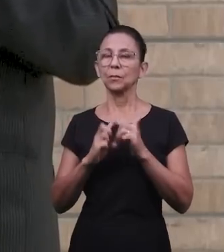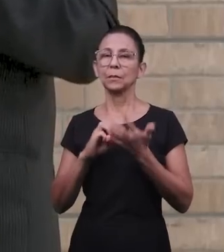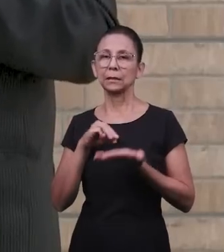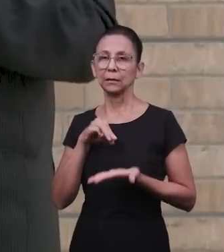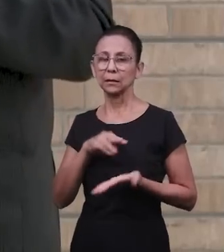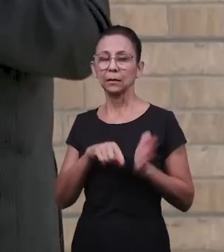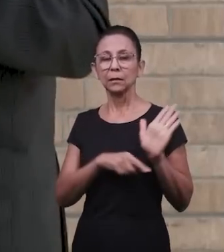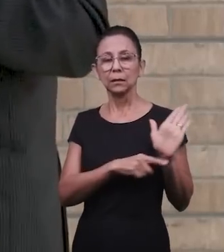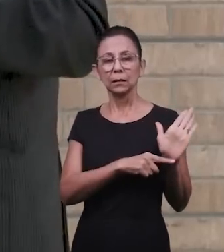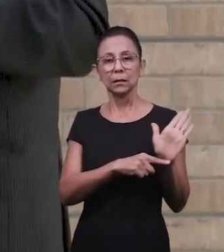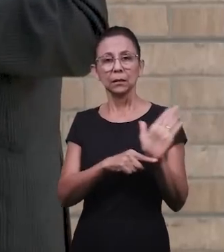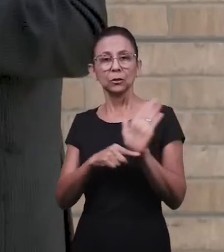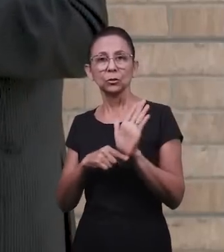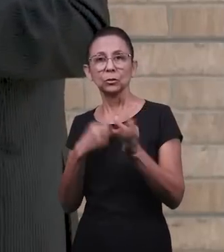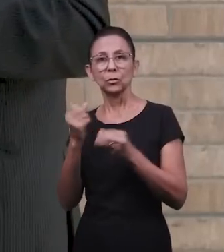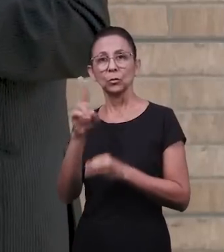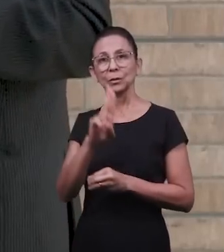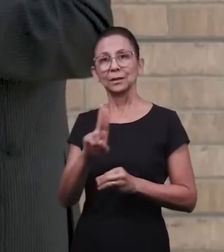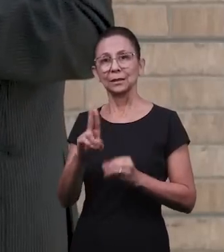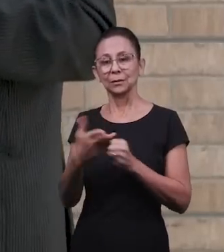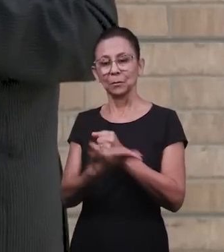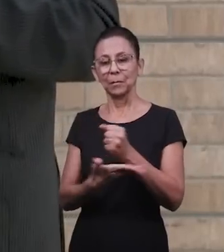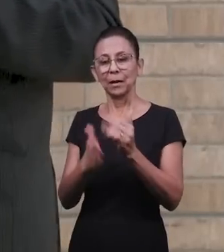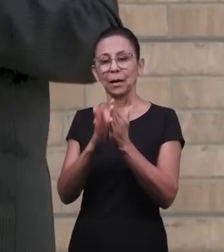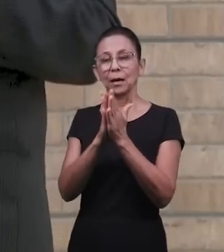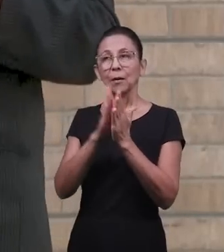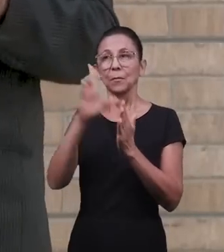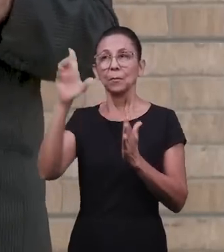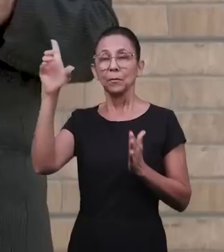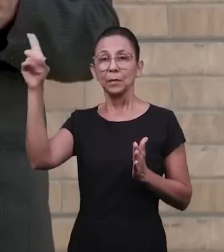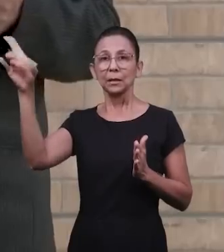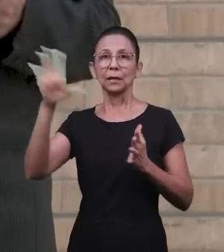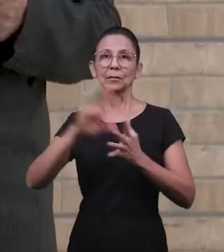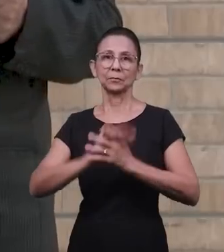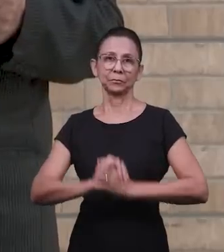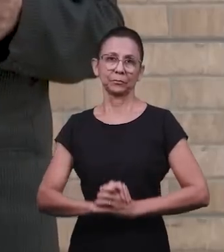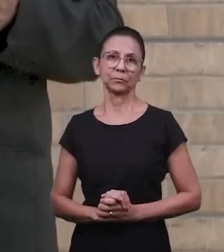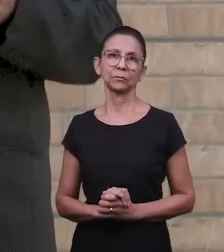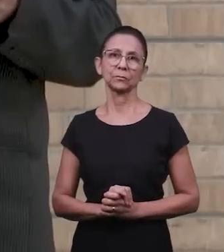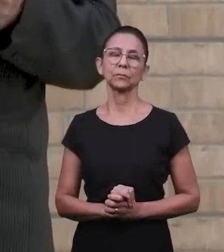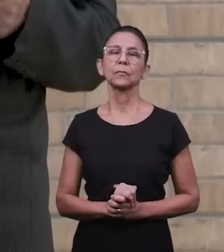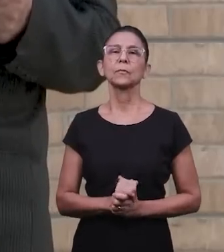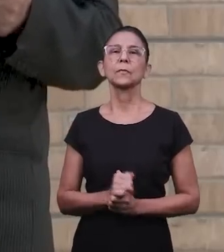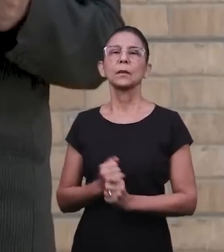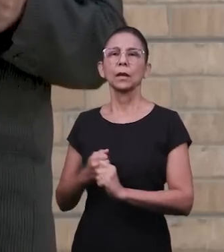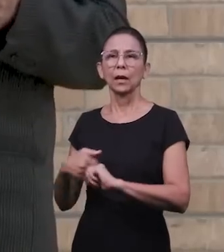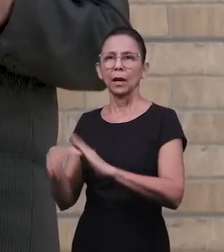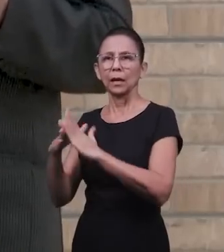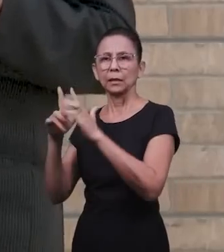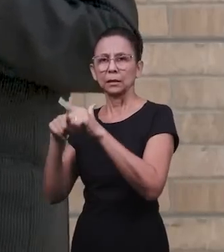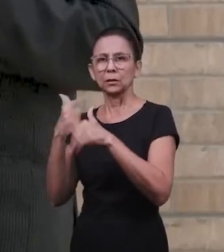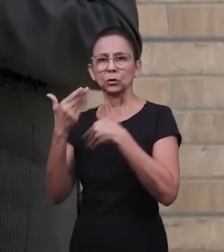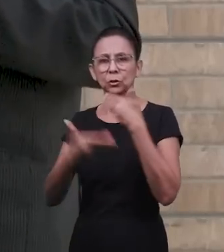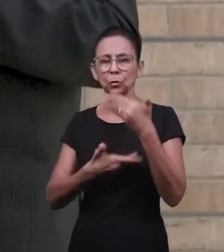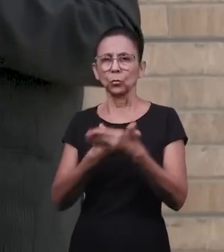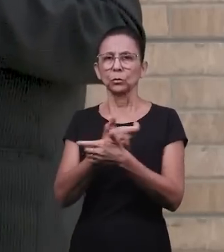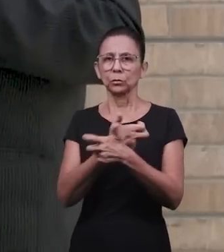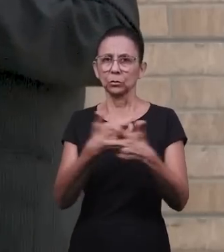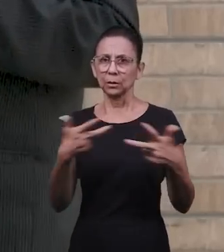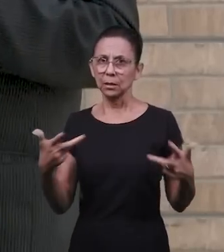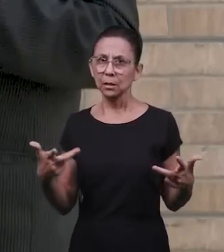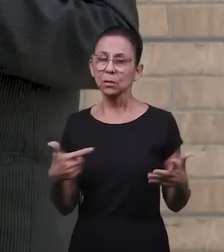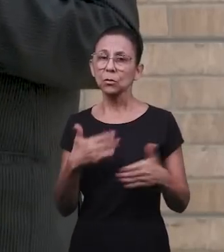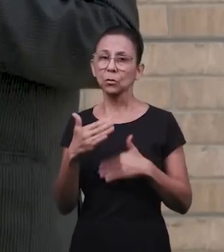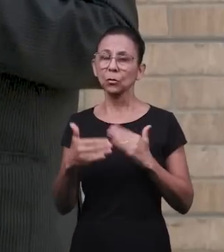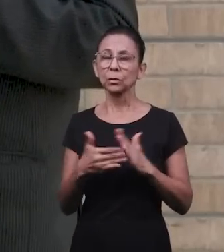à acessibilidade à palavra de Deus. Nós temos acessibilidade arquitetônica, que a igreja também cuida disso, mas aqui